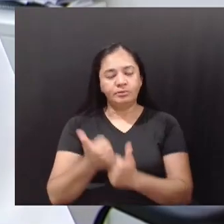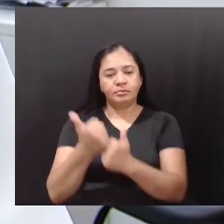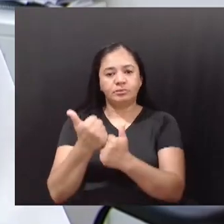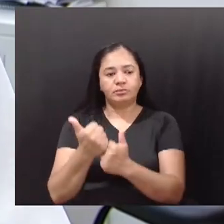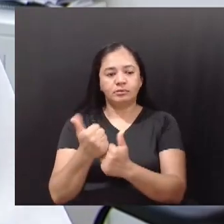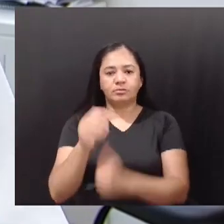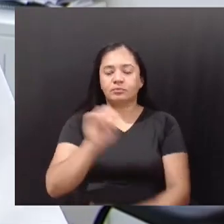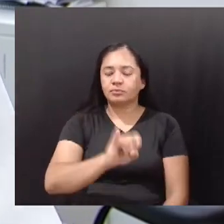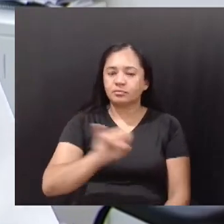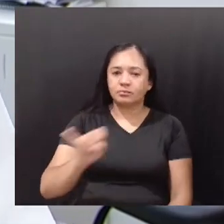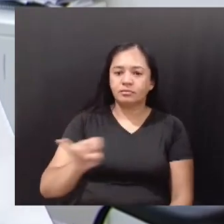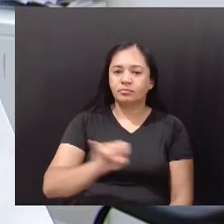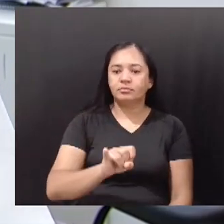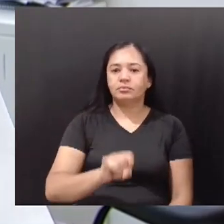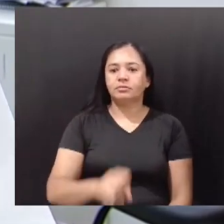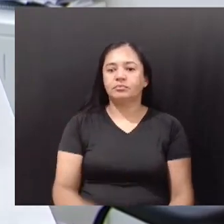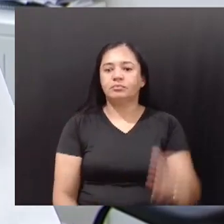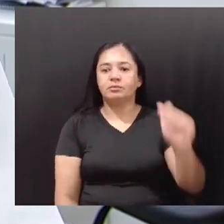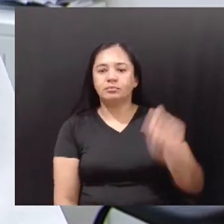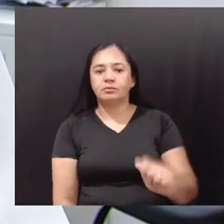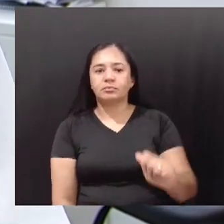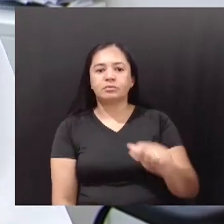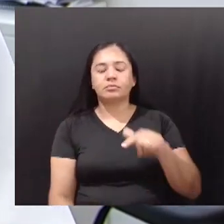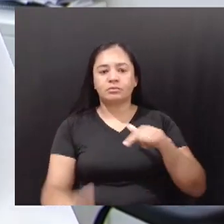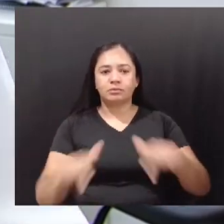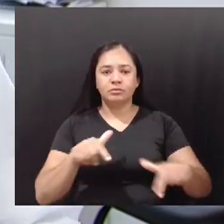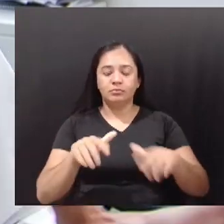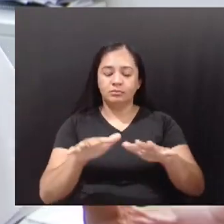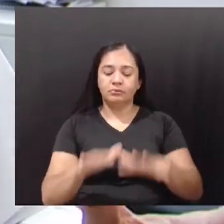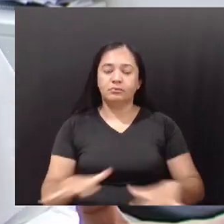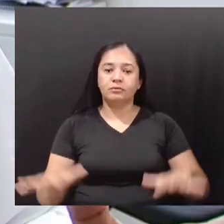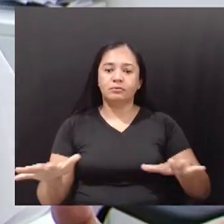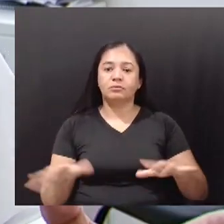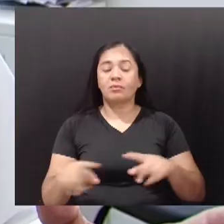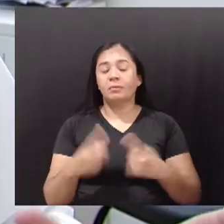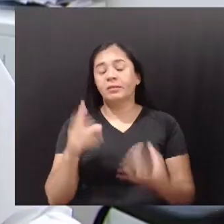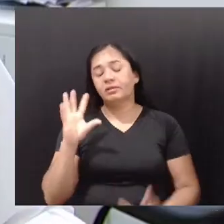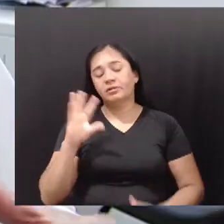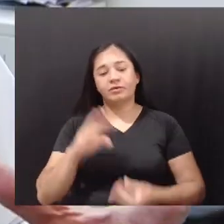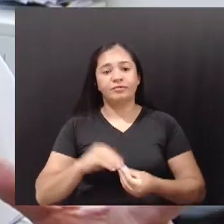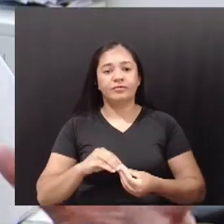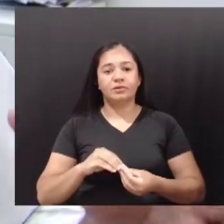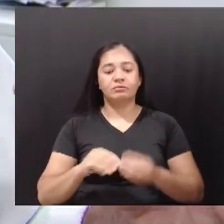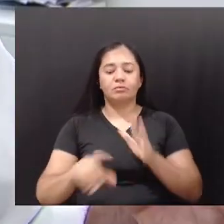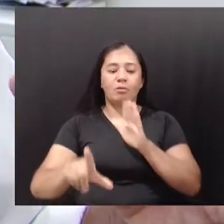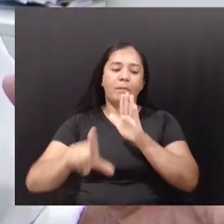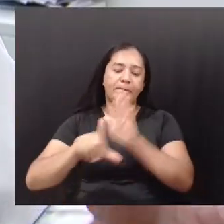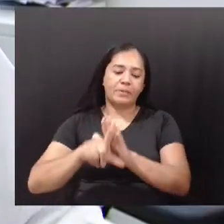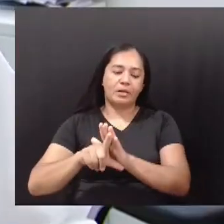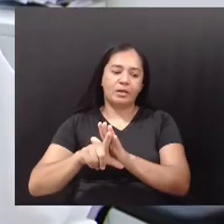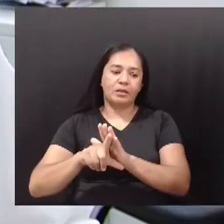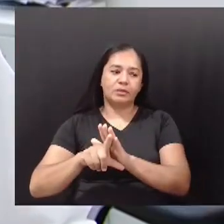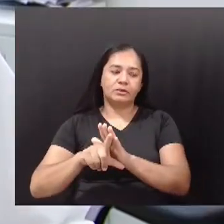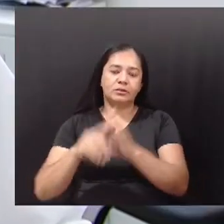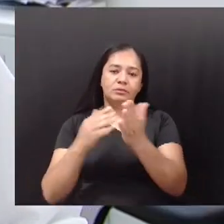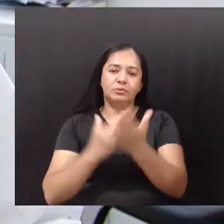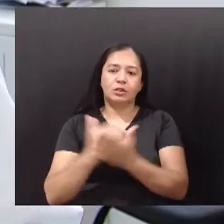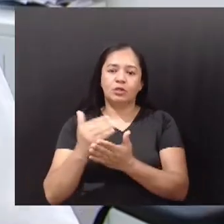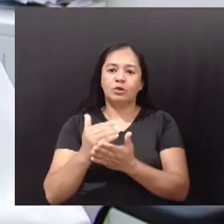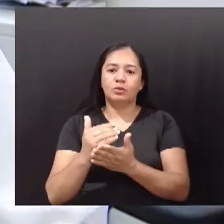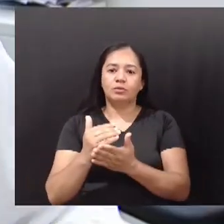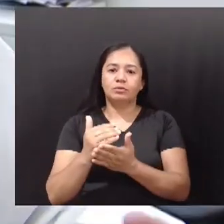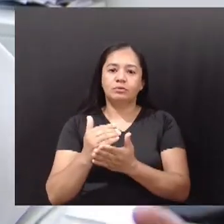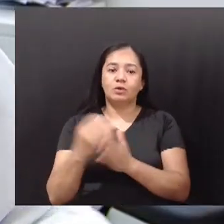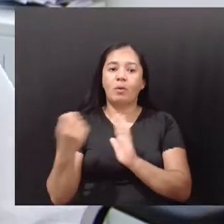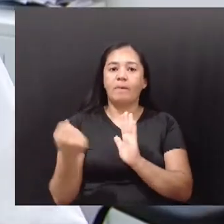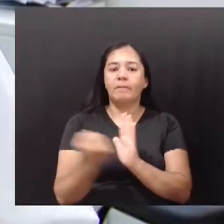as entidades que trabalham nesse campo. Mas, enfim, é ter uma legislação para iniciar, tipo assim, estabelecer um marco legal